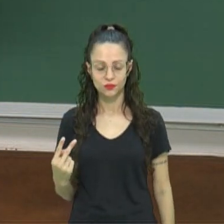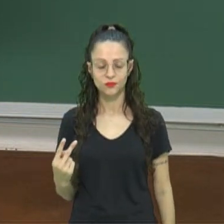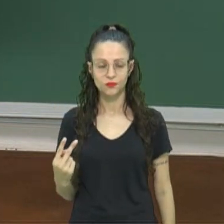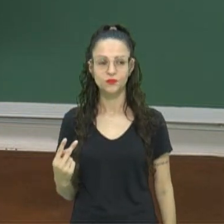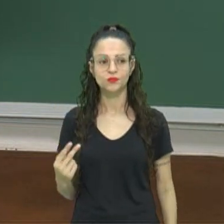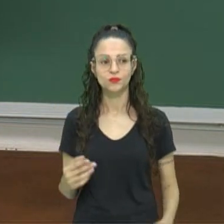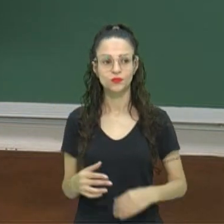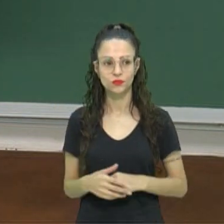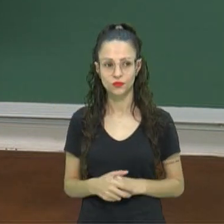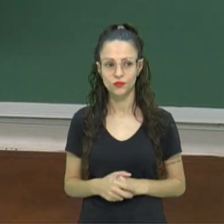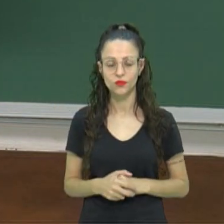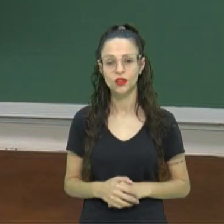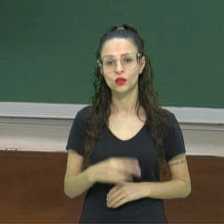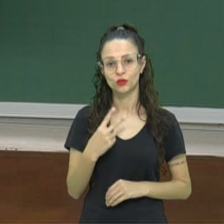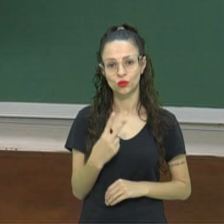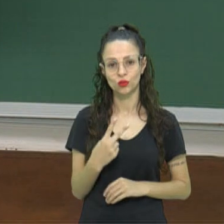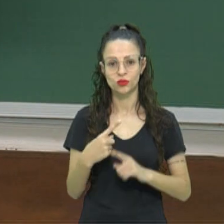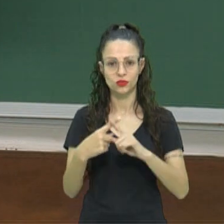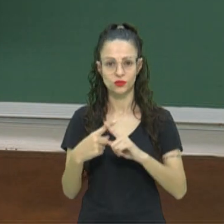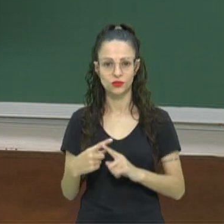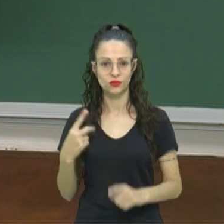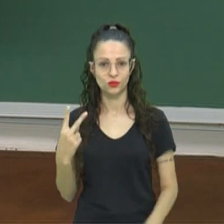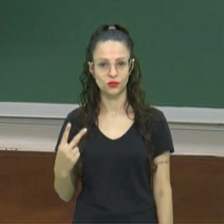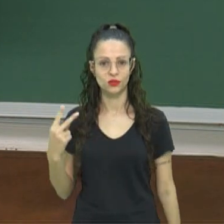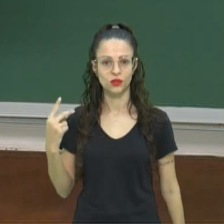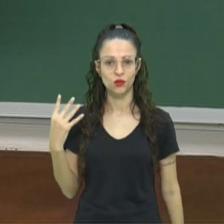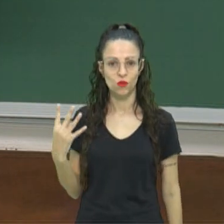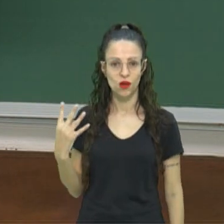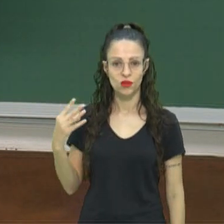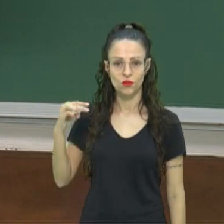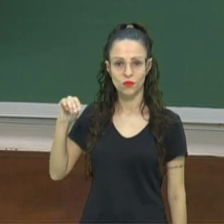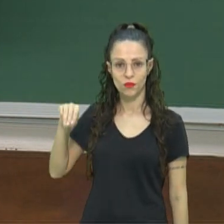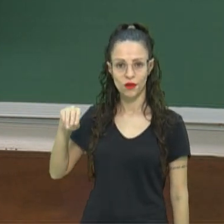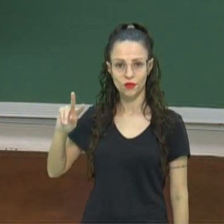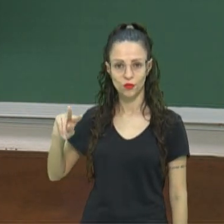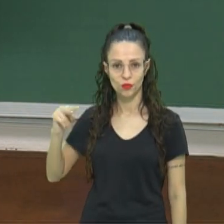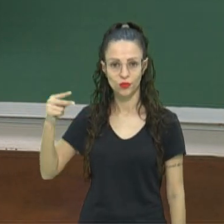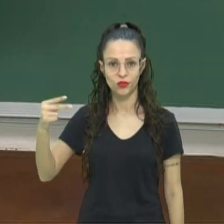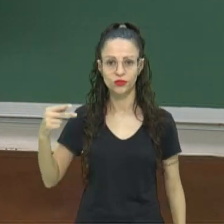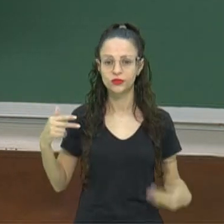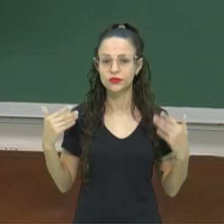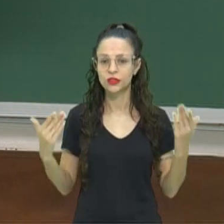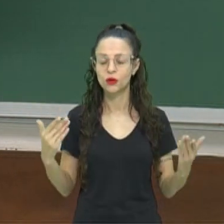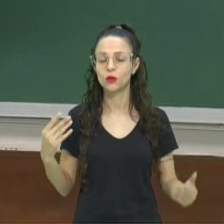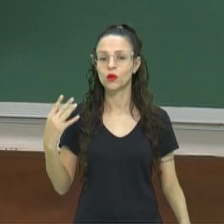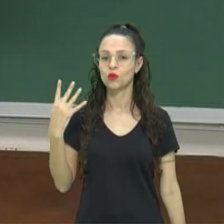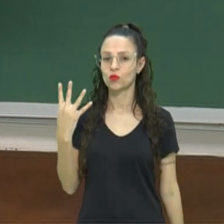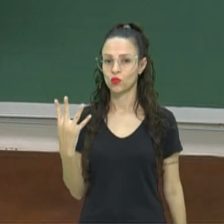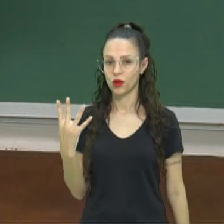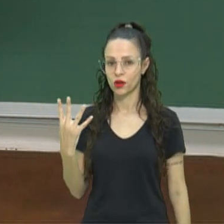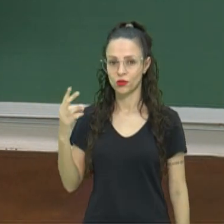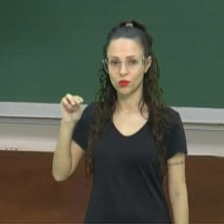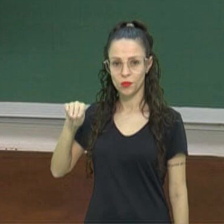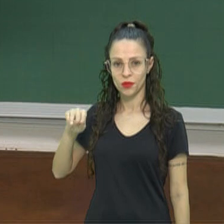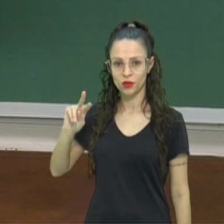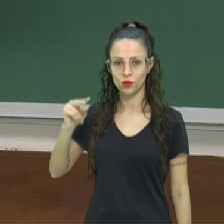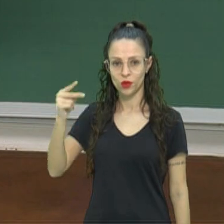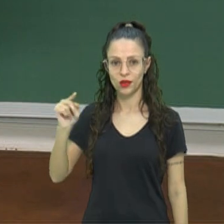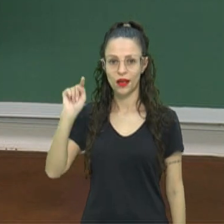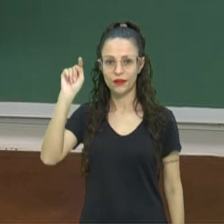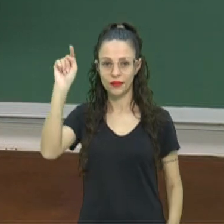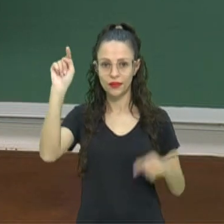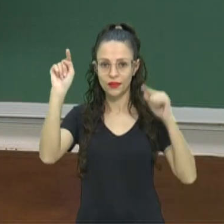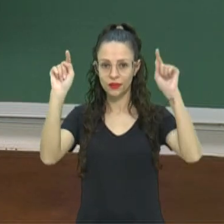por 2. 2 vezes 2, 4 metros quadrados. Então, 4 metros quadrados em cada